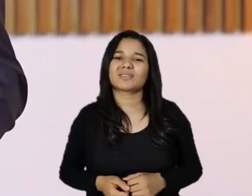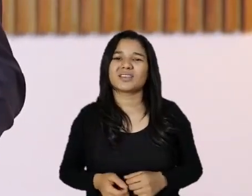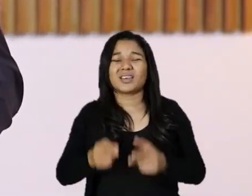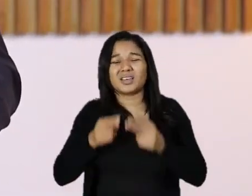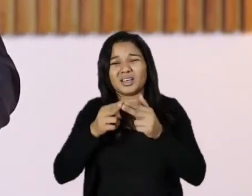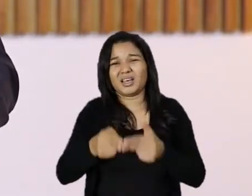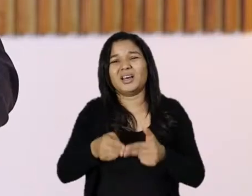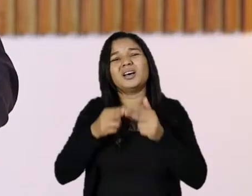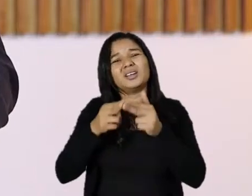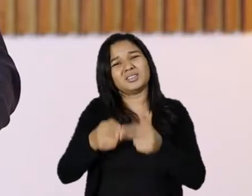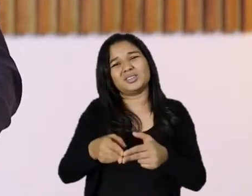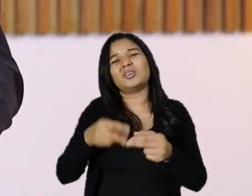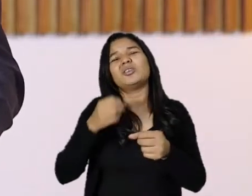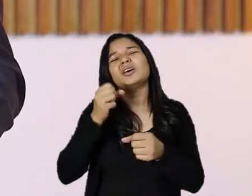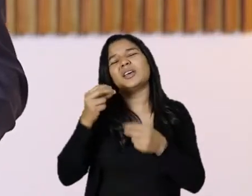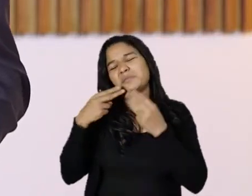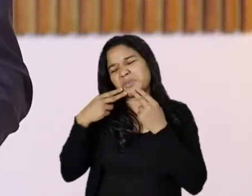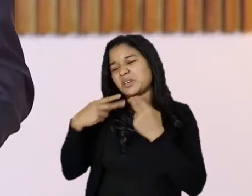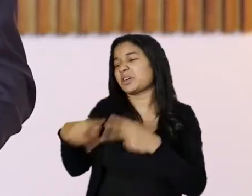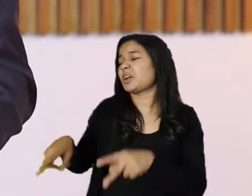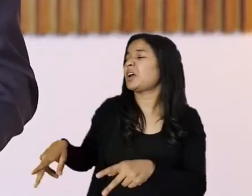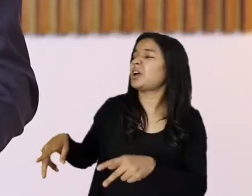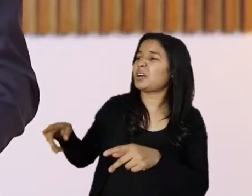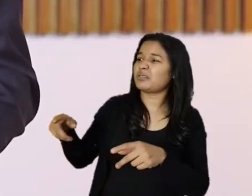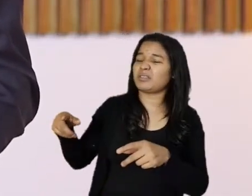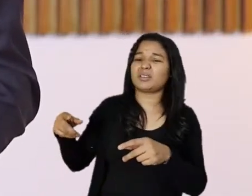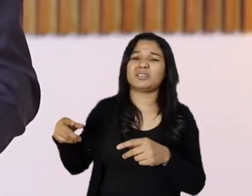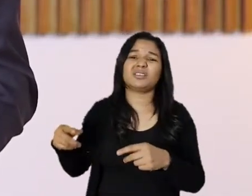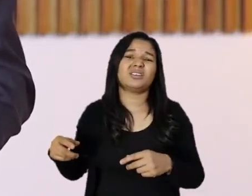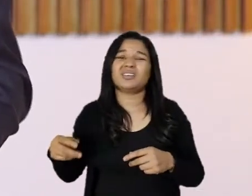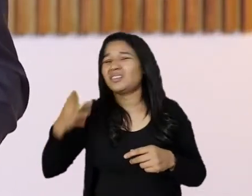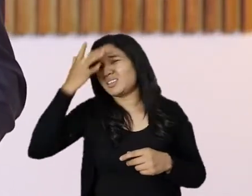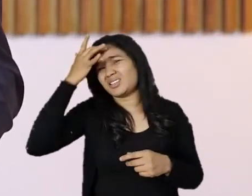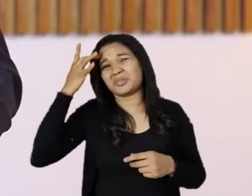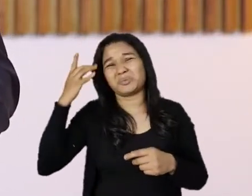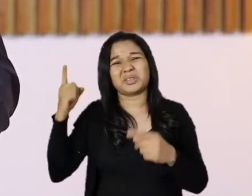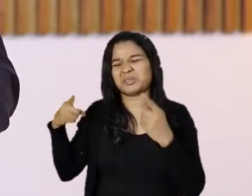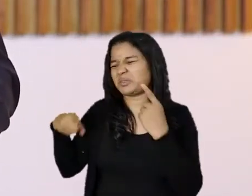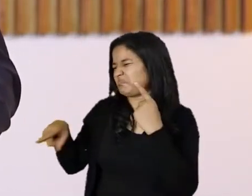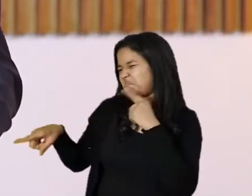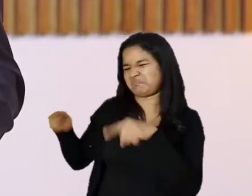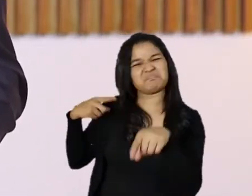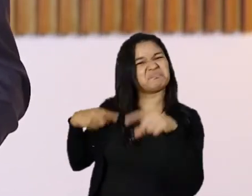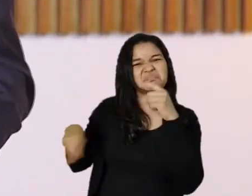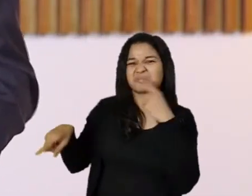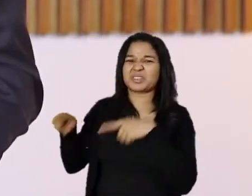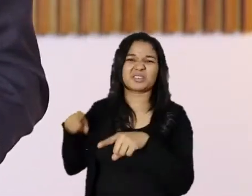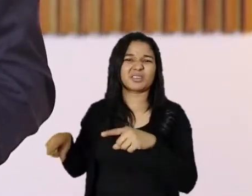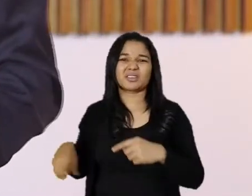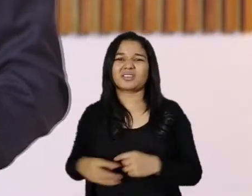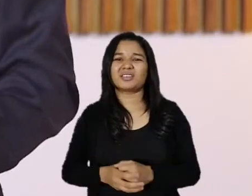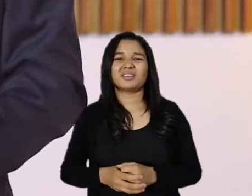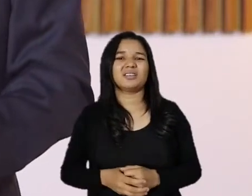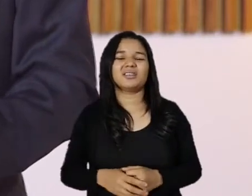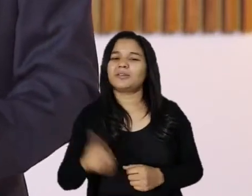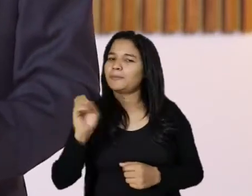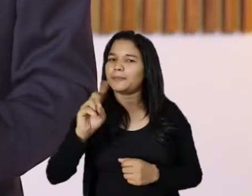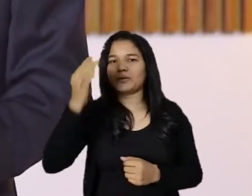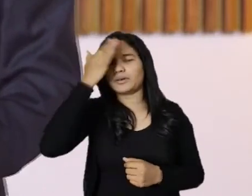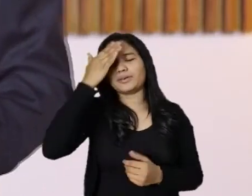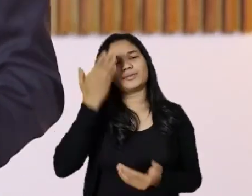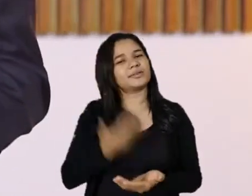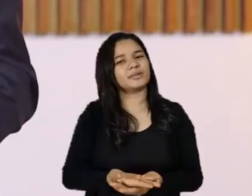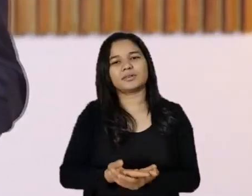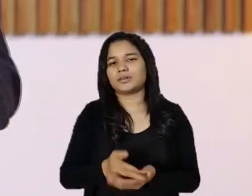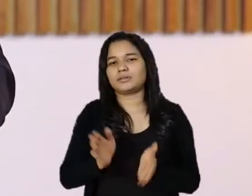desdenhando de Noé, sua família e aqueles que, porventura, em algum momento acreditaram nessa mensagem. E é interessante